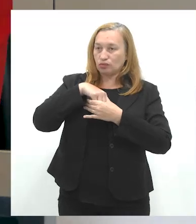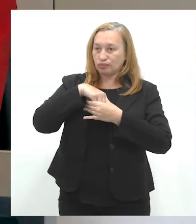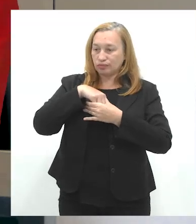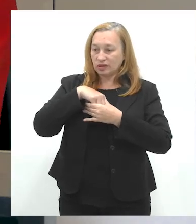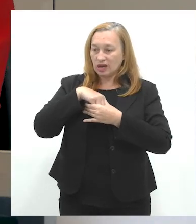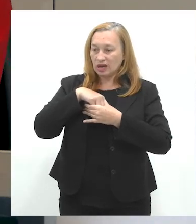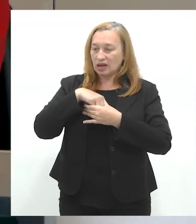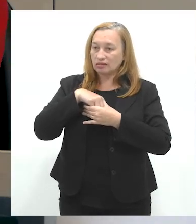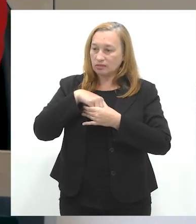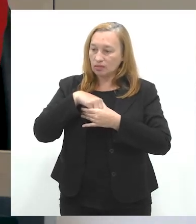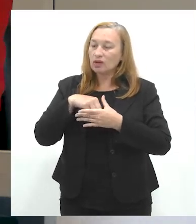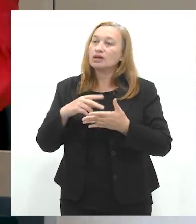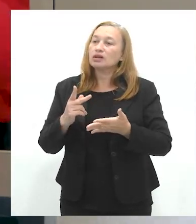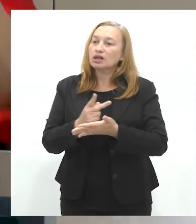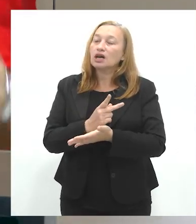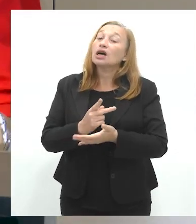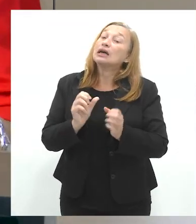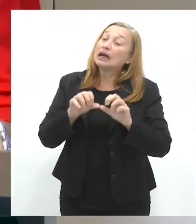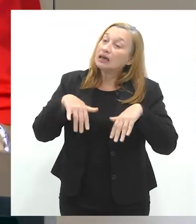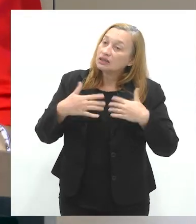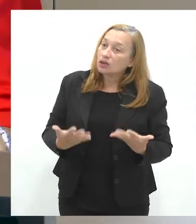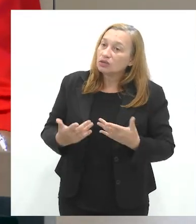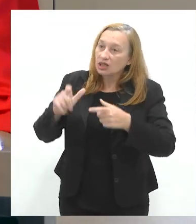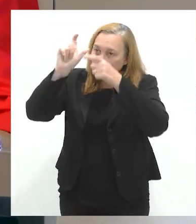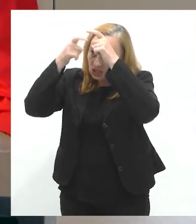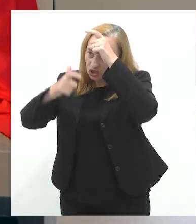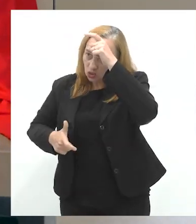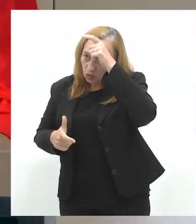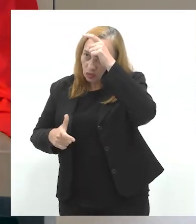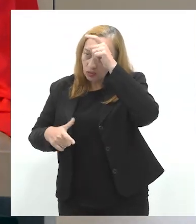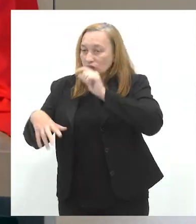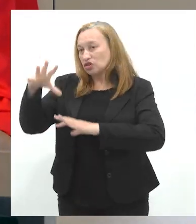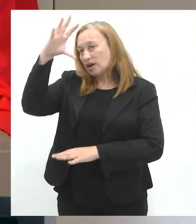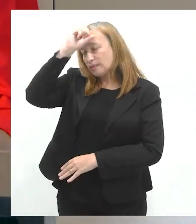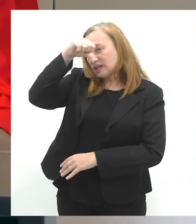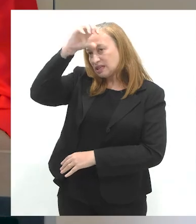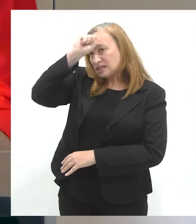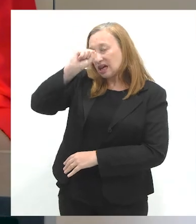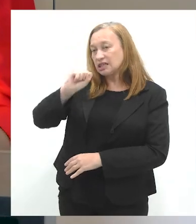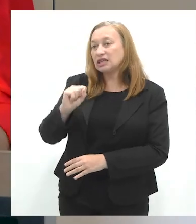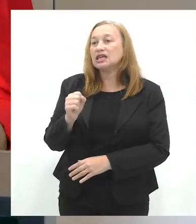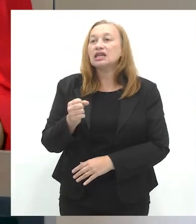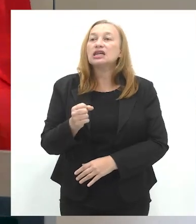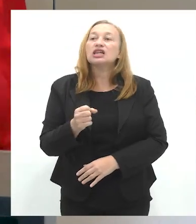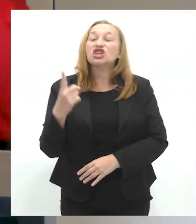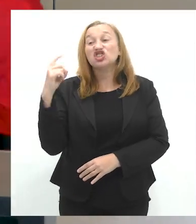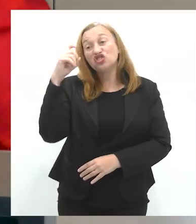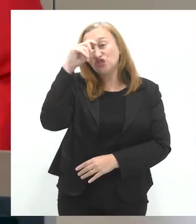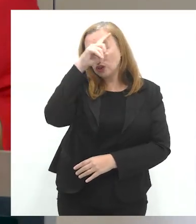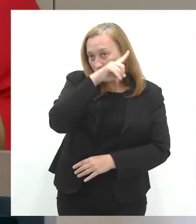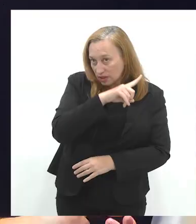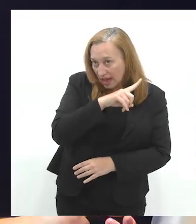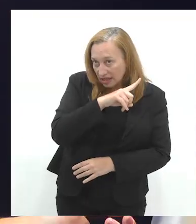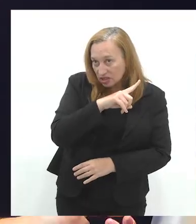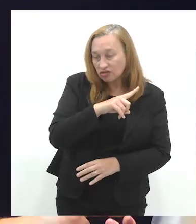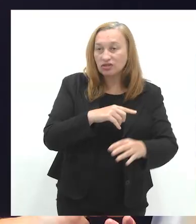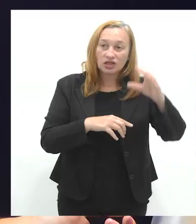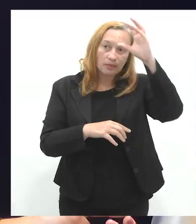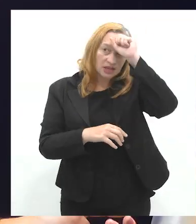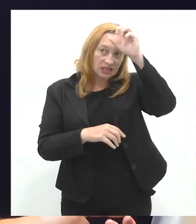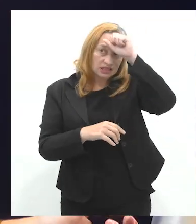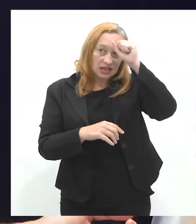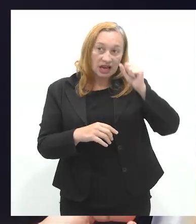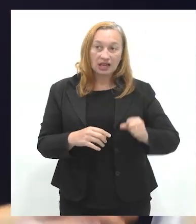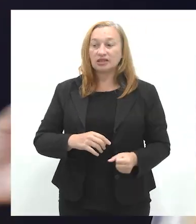uma diferença entre transtorno de aprendizagem, por exemplo, e dificuldade do